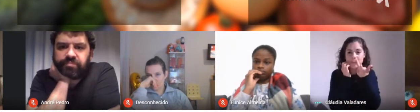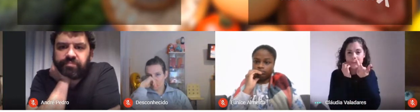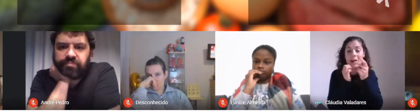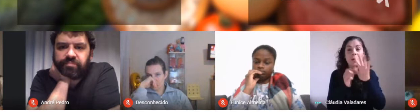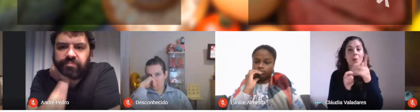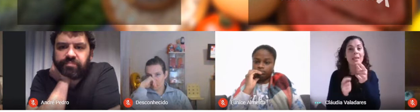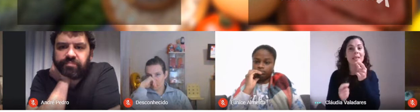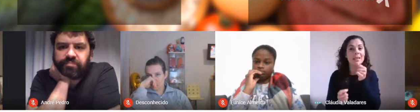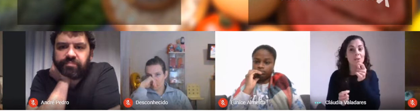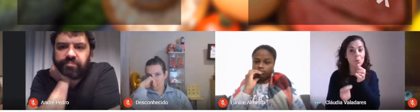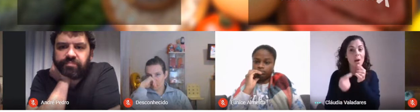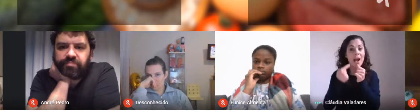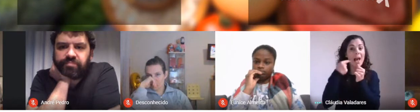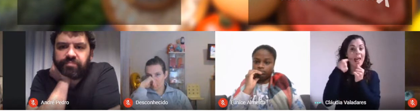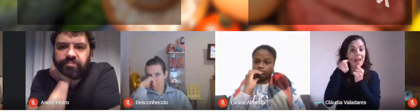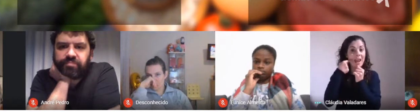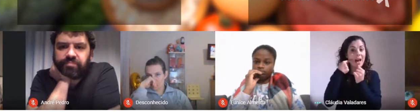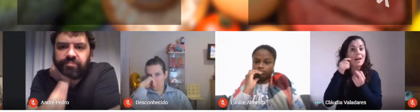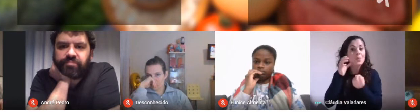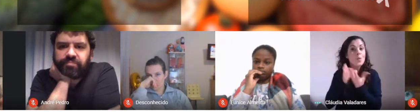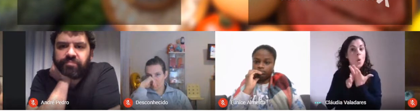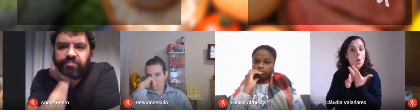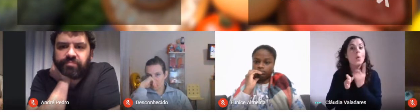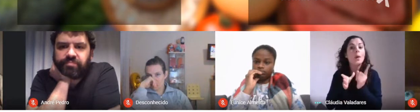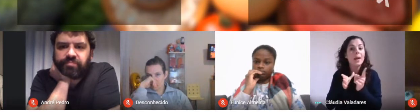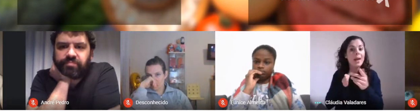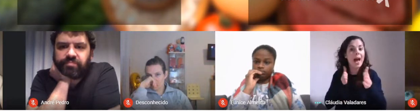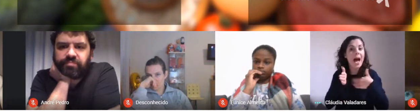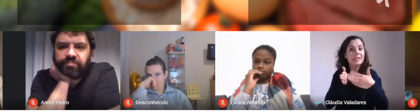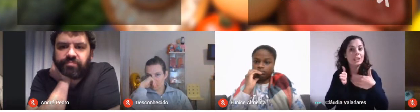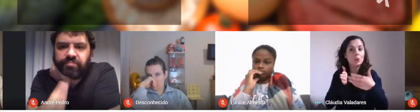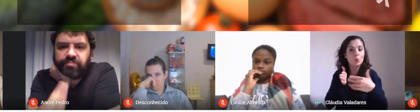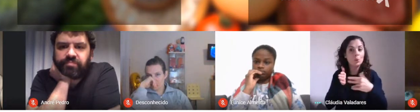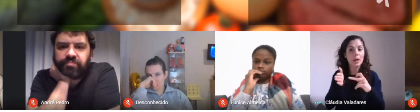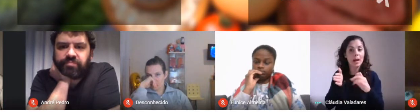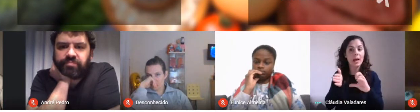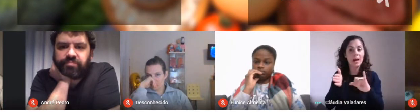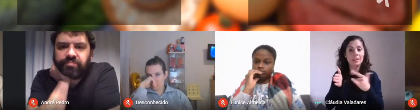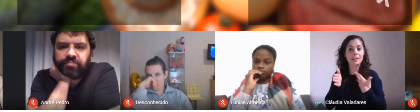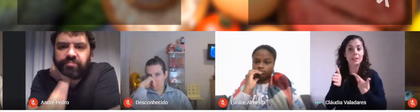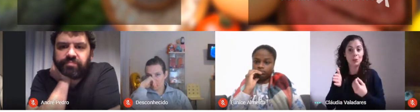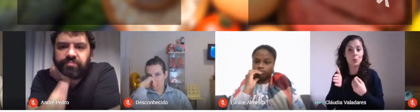açúcar, criava um ácido. E é esse ácido que vai fazer a cárie.